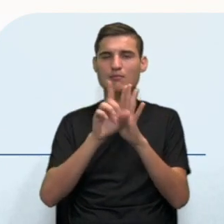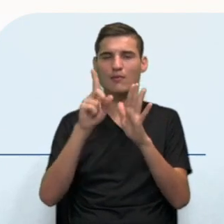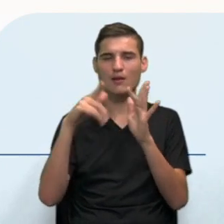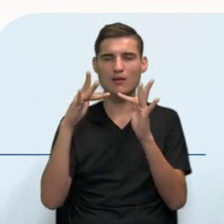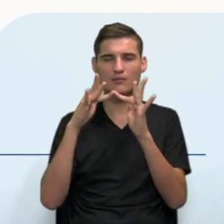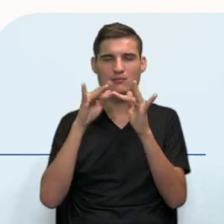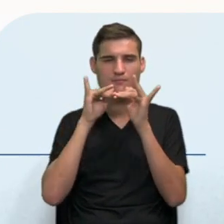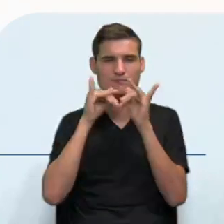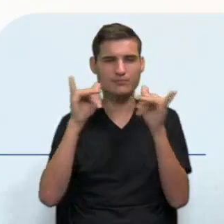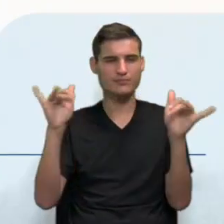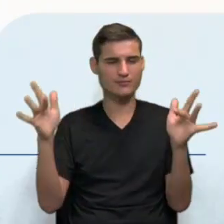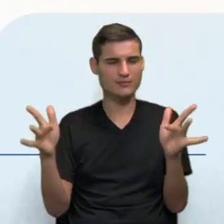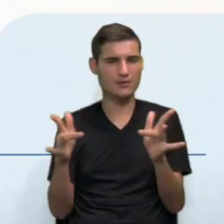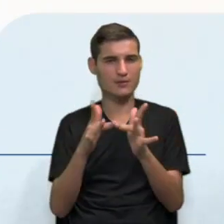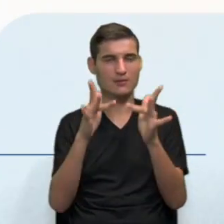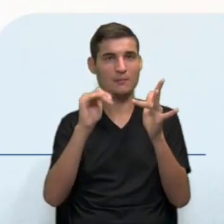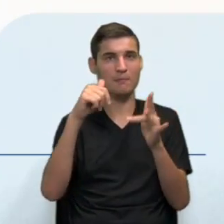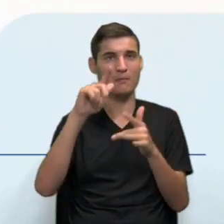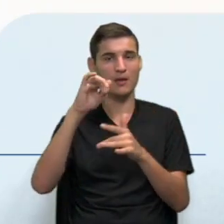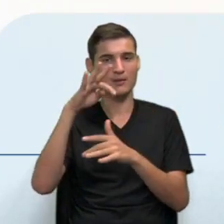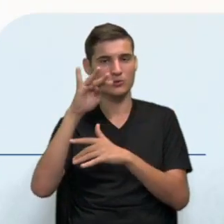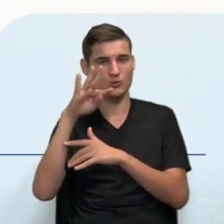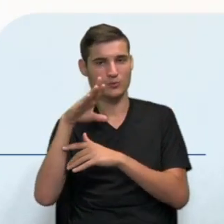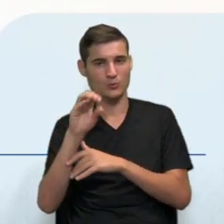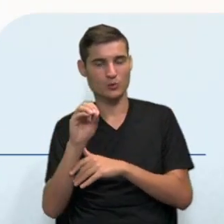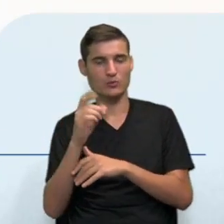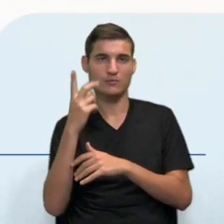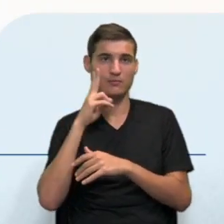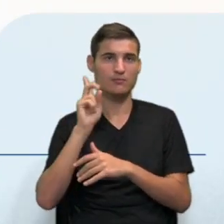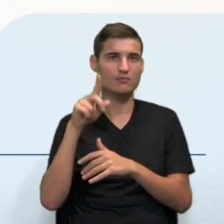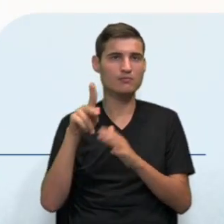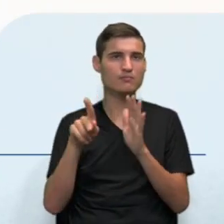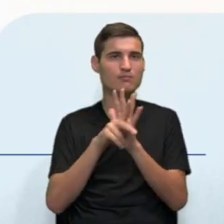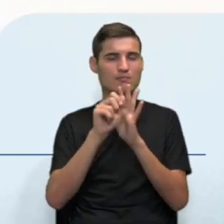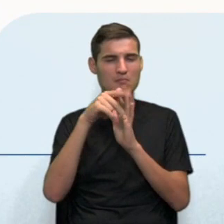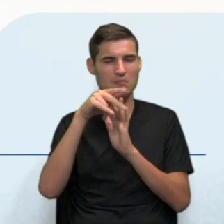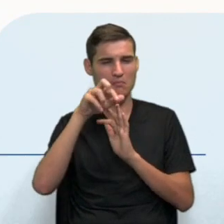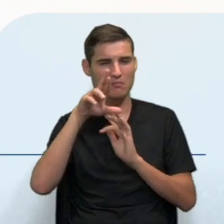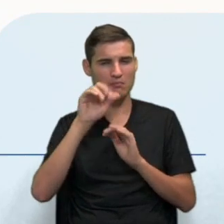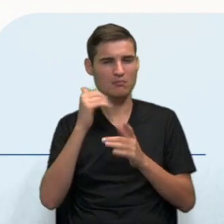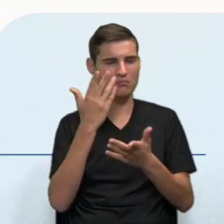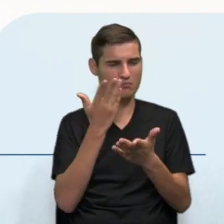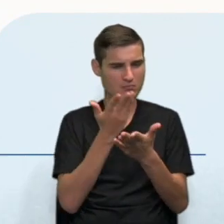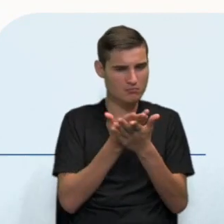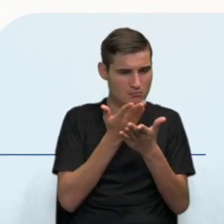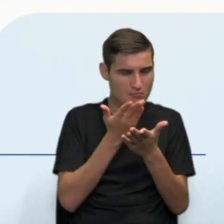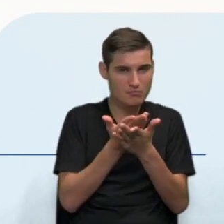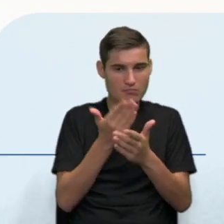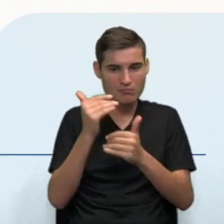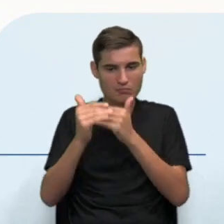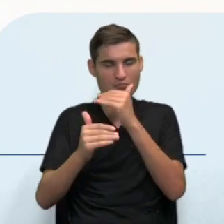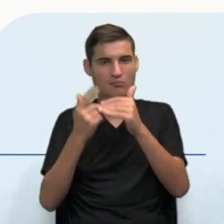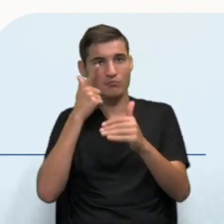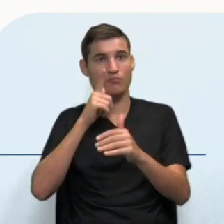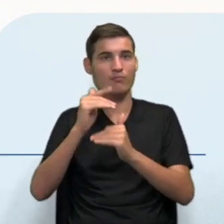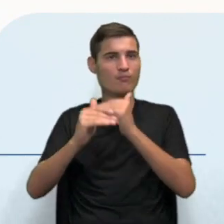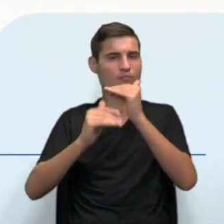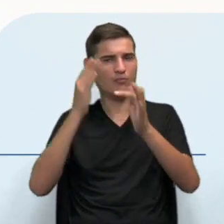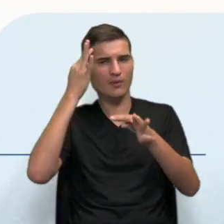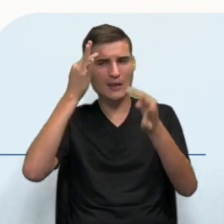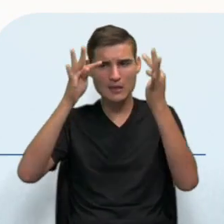eletromagnetismo. Então, graças a Ampère e seus estudos, as suas teorias, foi que a gente conseguiu desenvolver